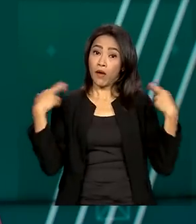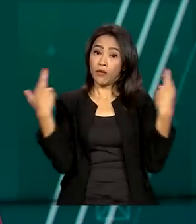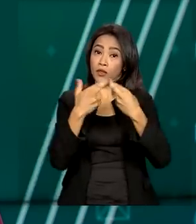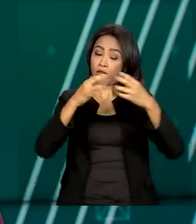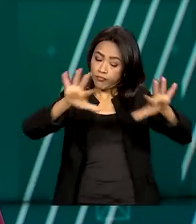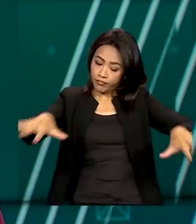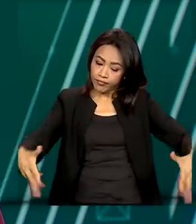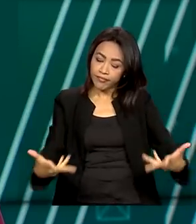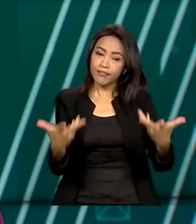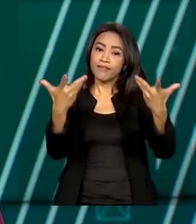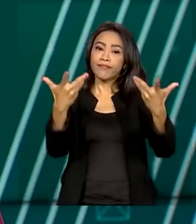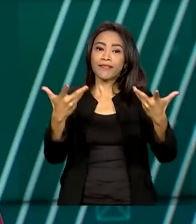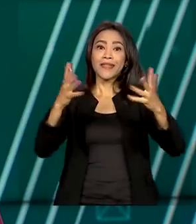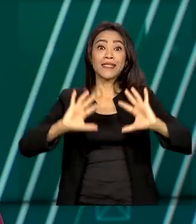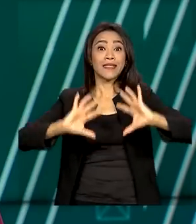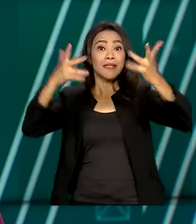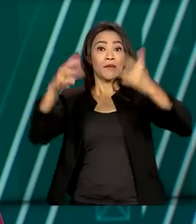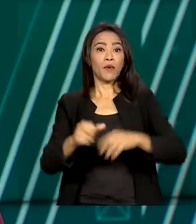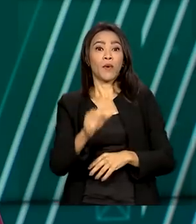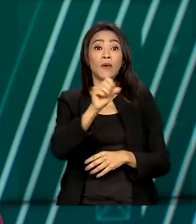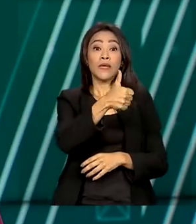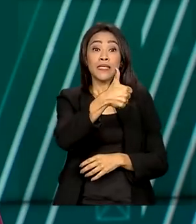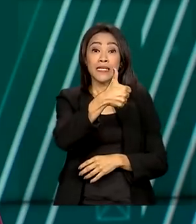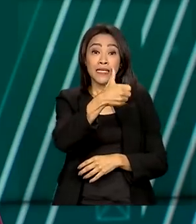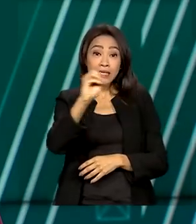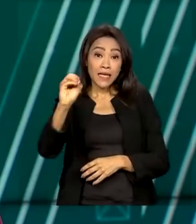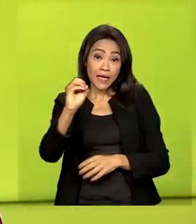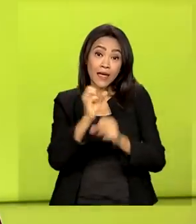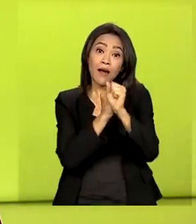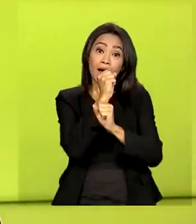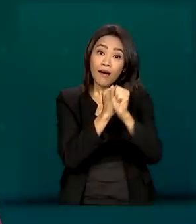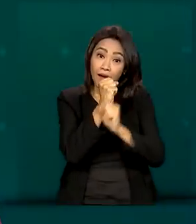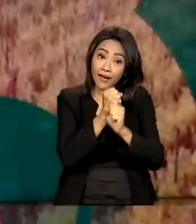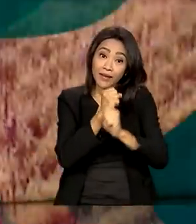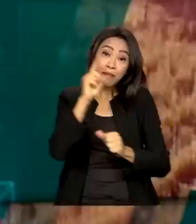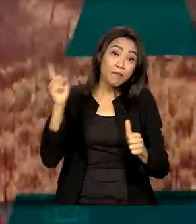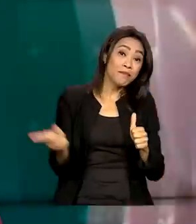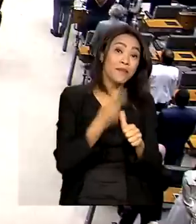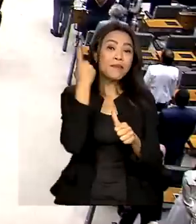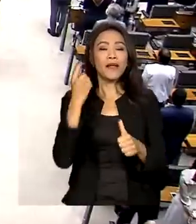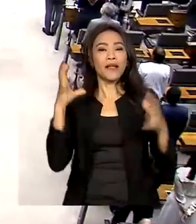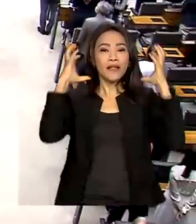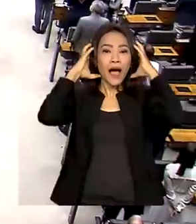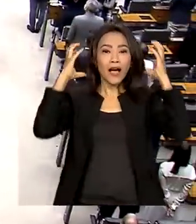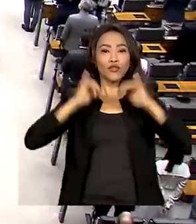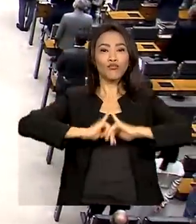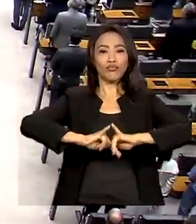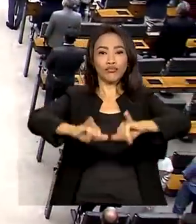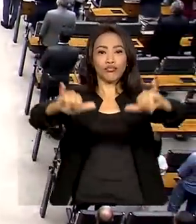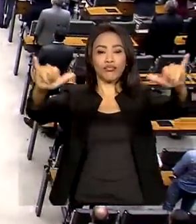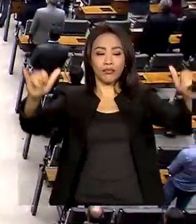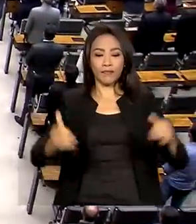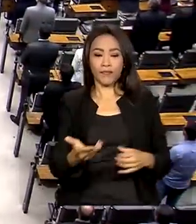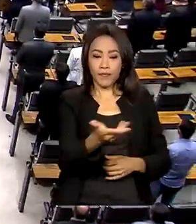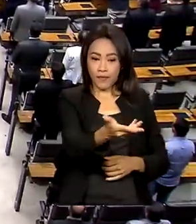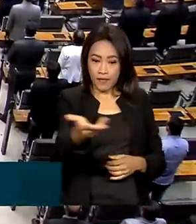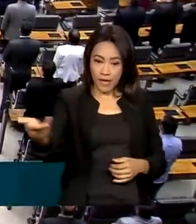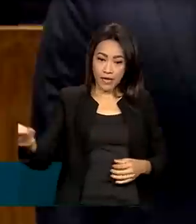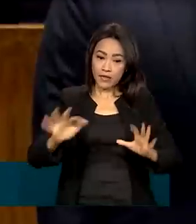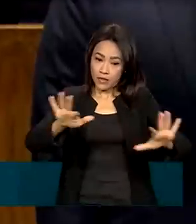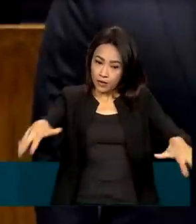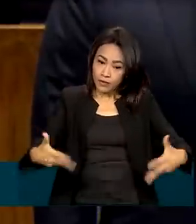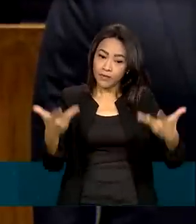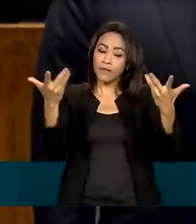Deputados celebrou os 100 anos da primeira transmissão oficial de rádio no Brasil. A solenidade no plenário da